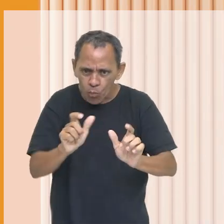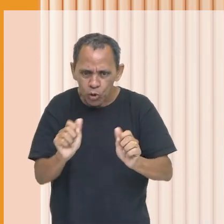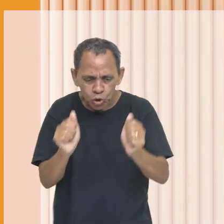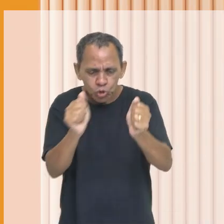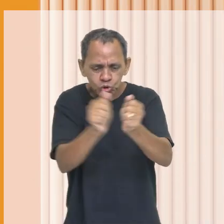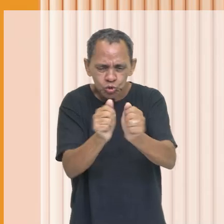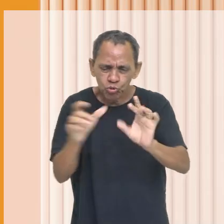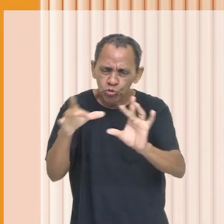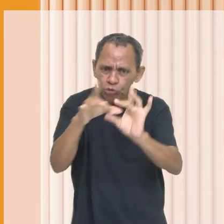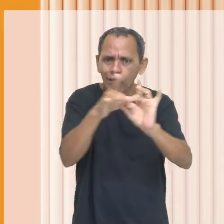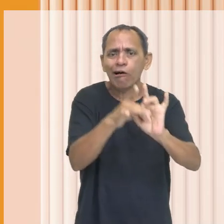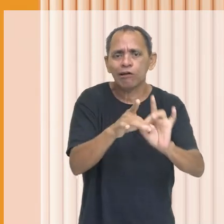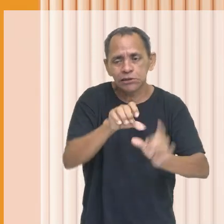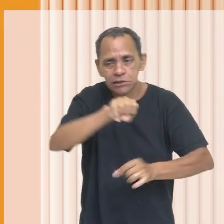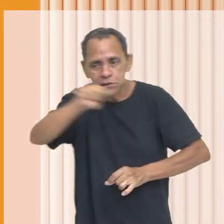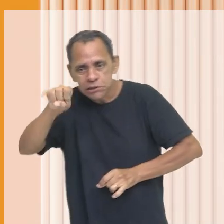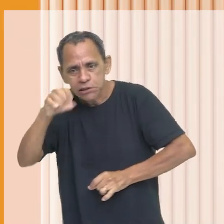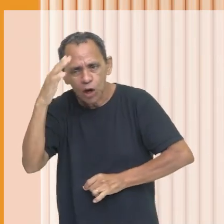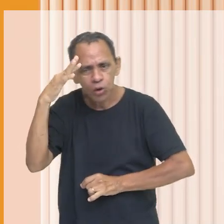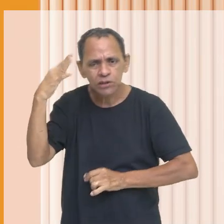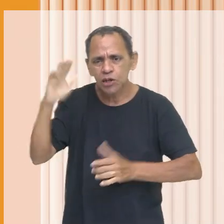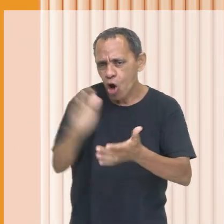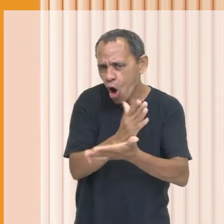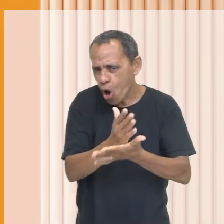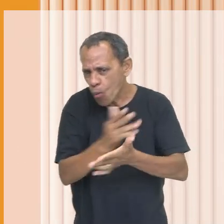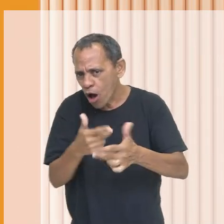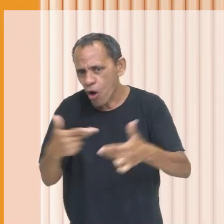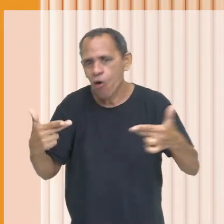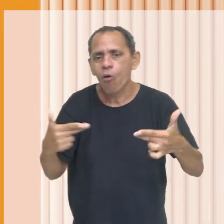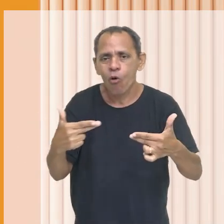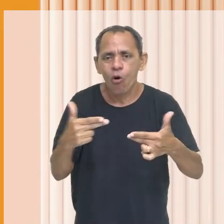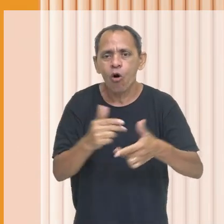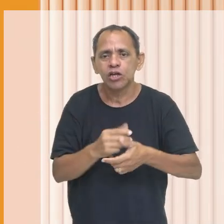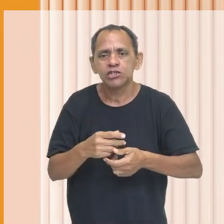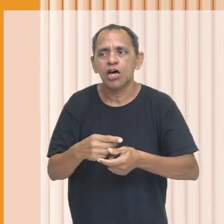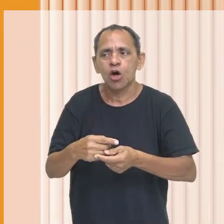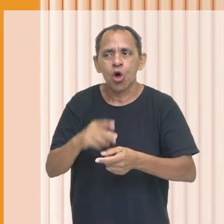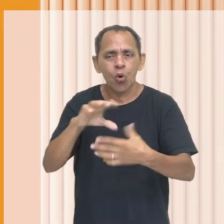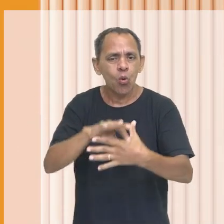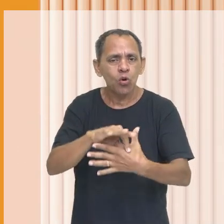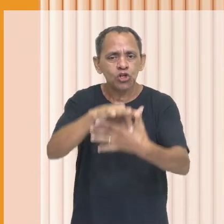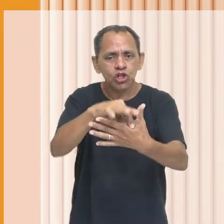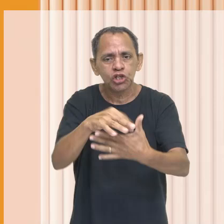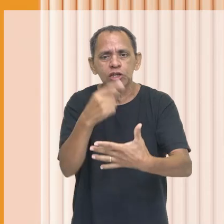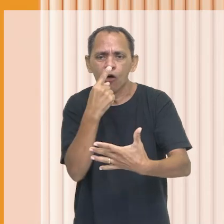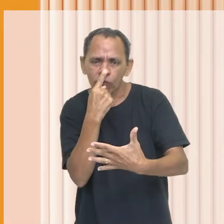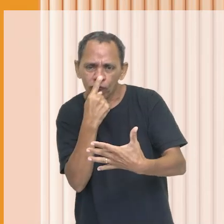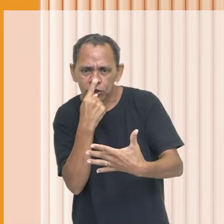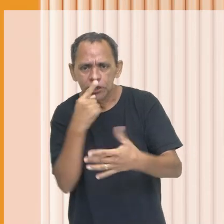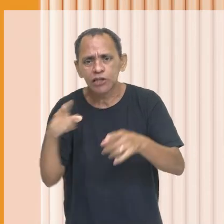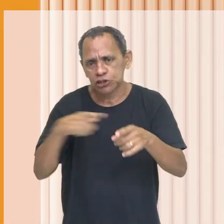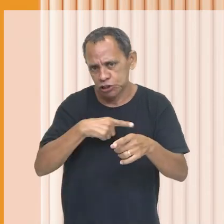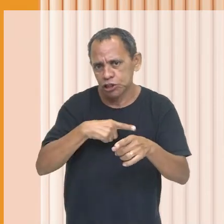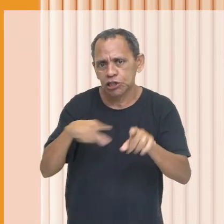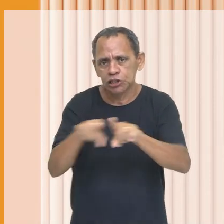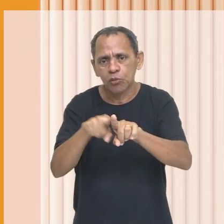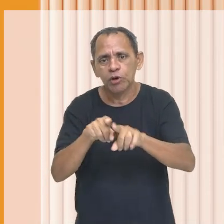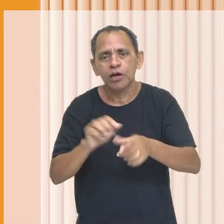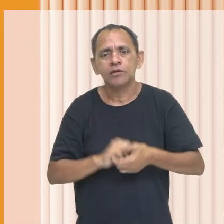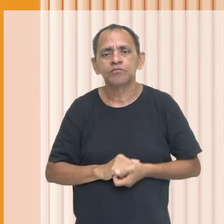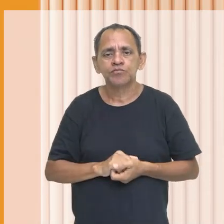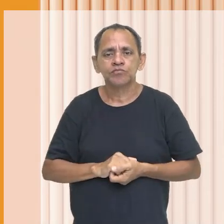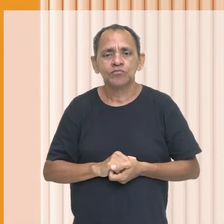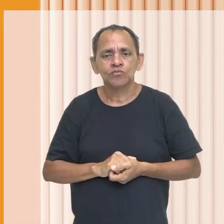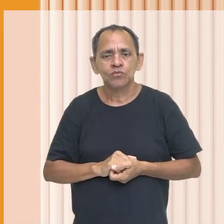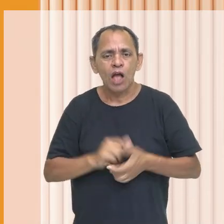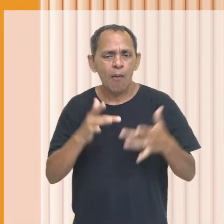se acontece alguma coisa com aquela pessoa, ali com esse líder político, as pessoas choram, as pessoas se emocionam, as pessoas sentem como se